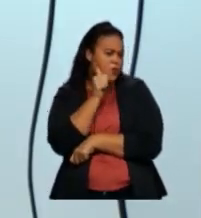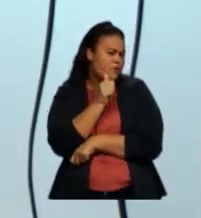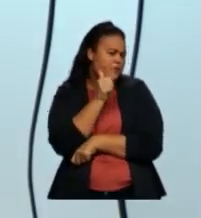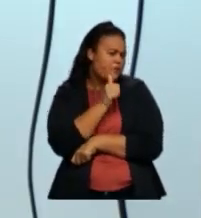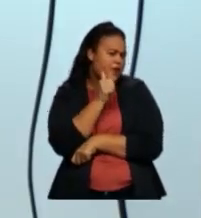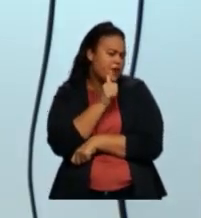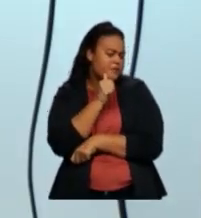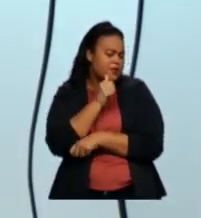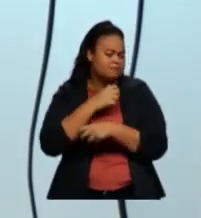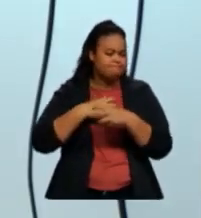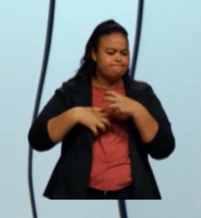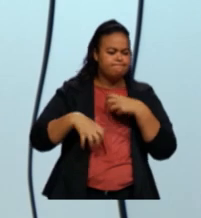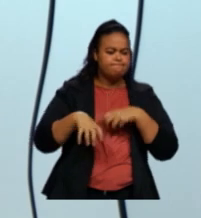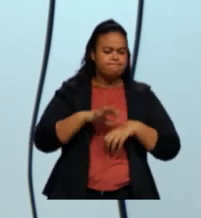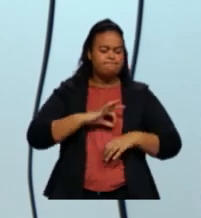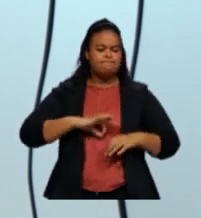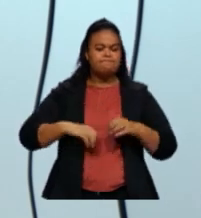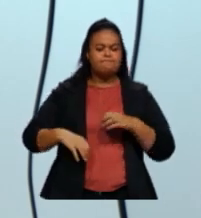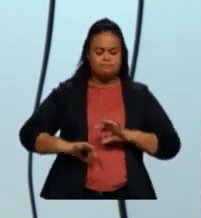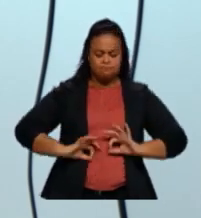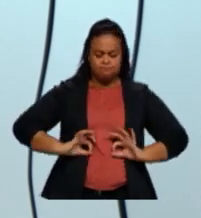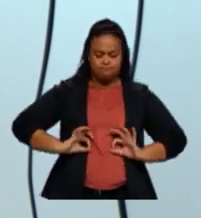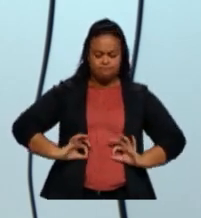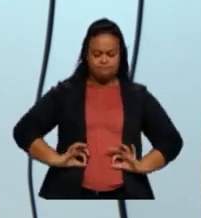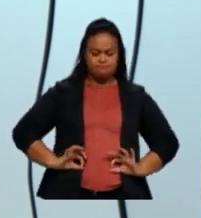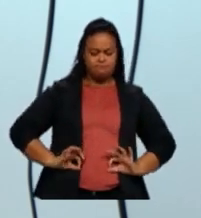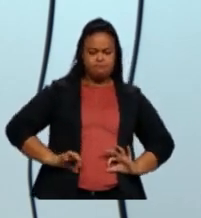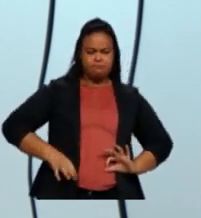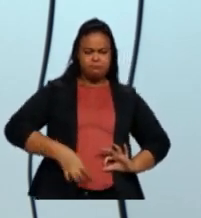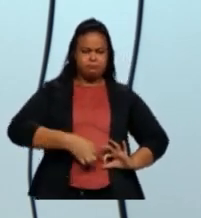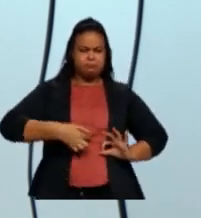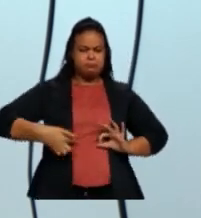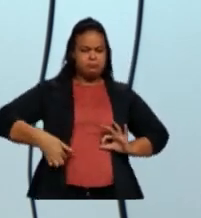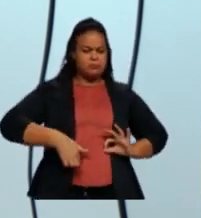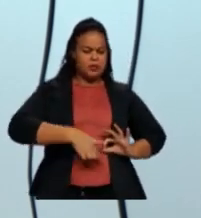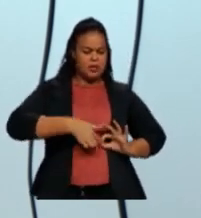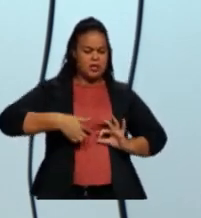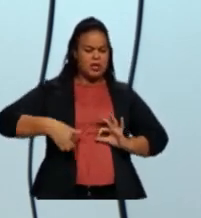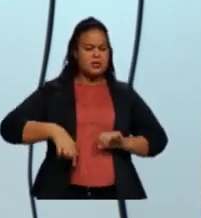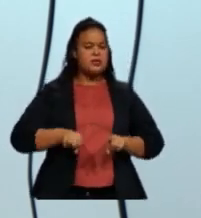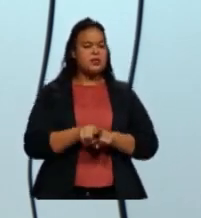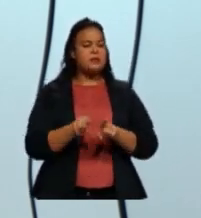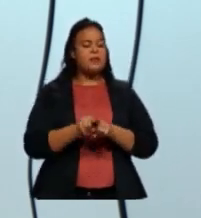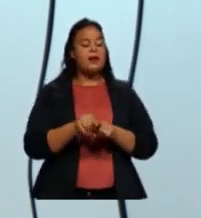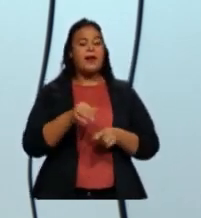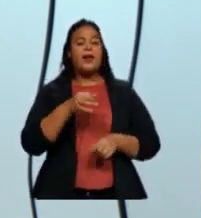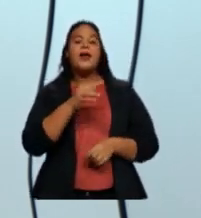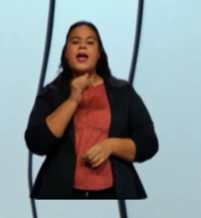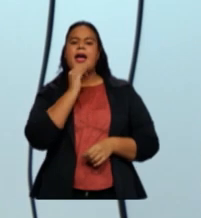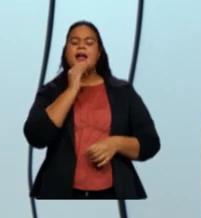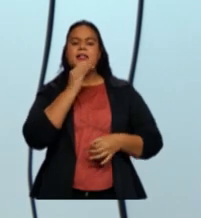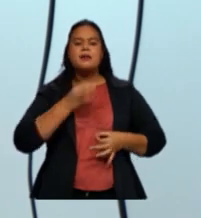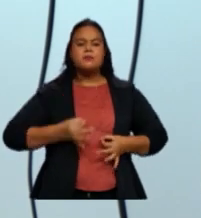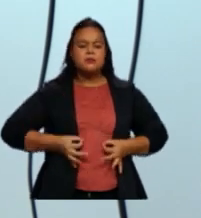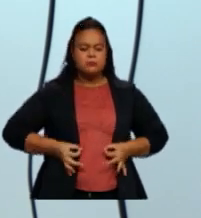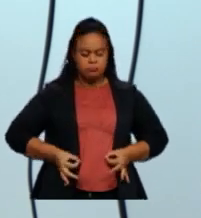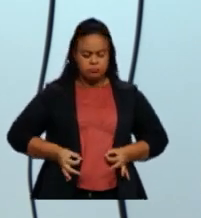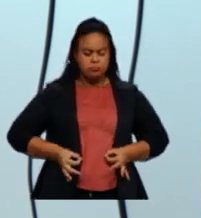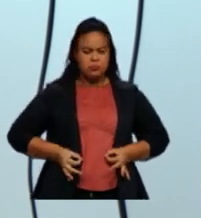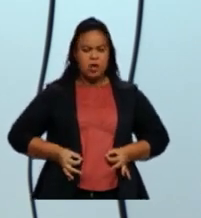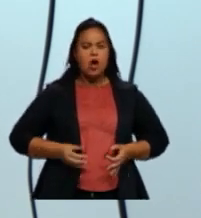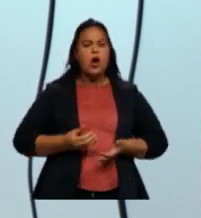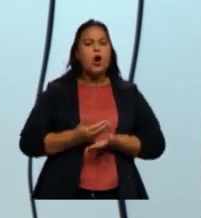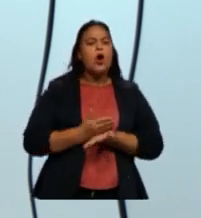vão agir nos órgãos internos também. O útero, por exemplo, ele começa a se